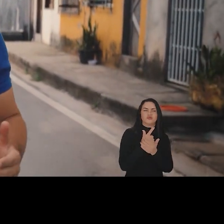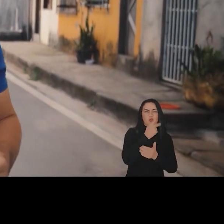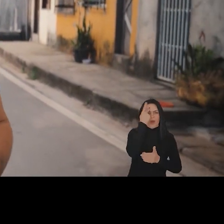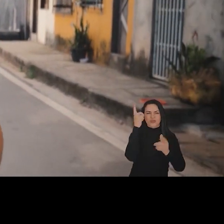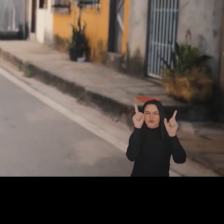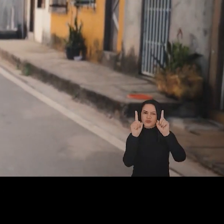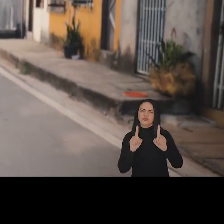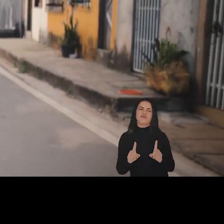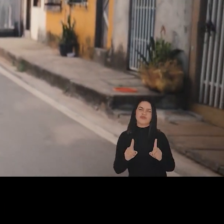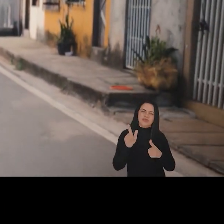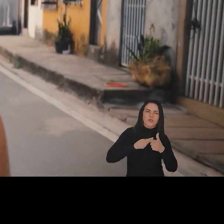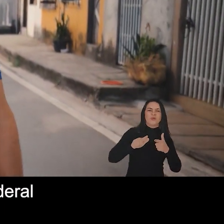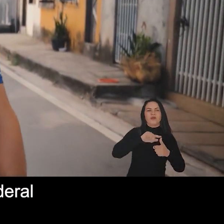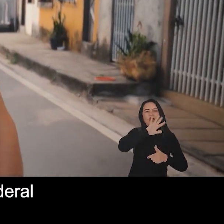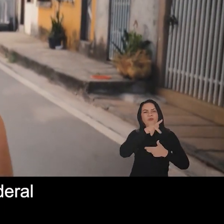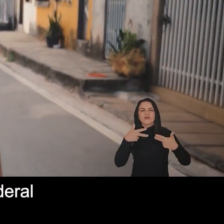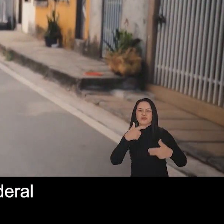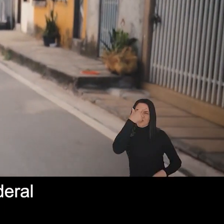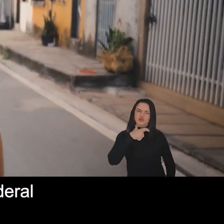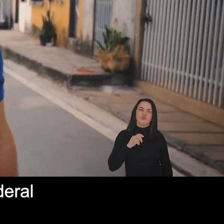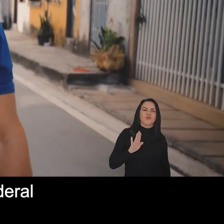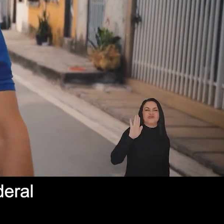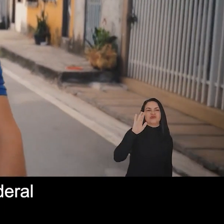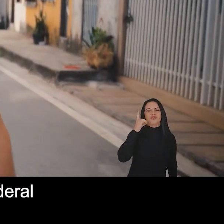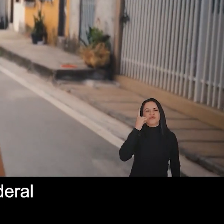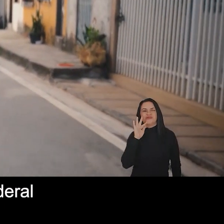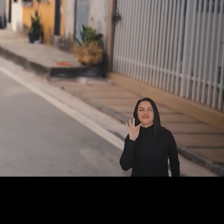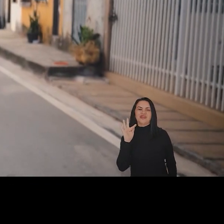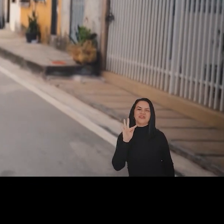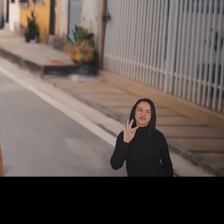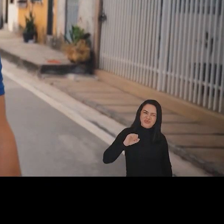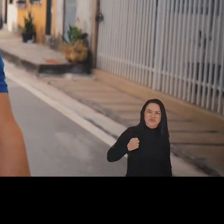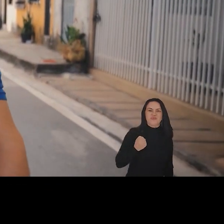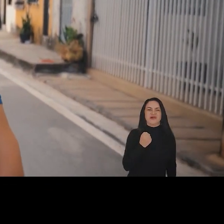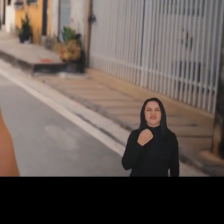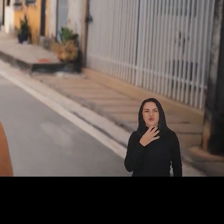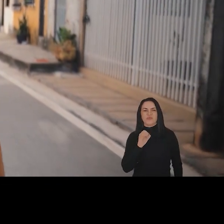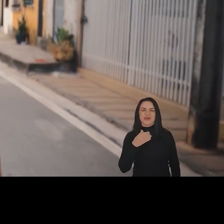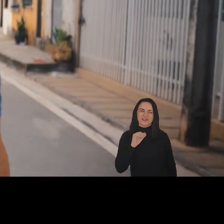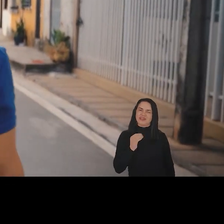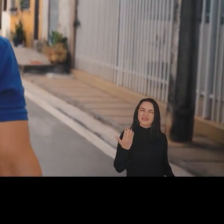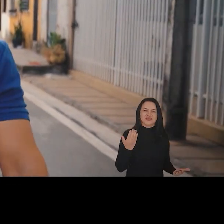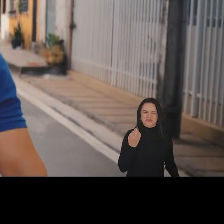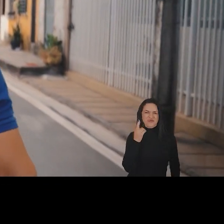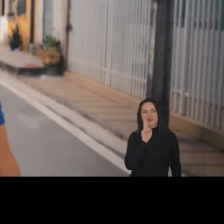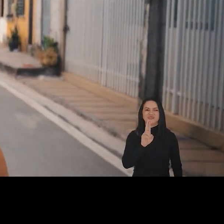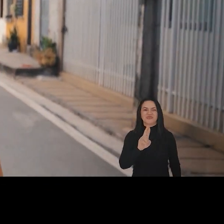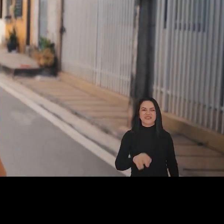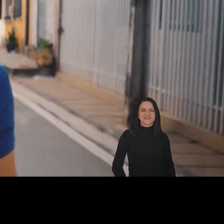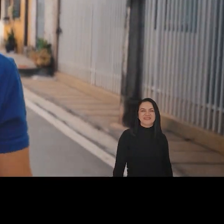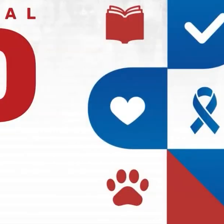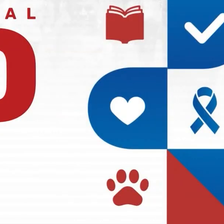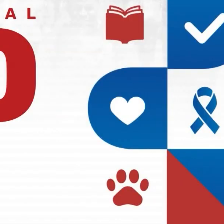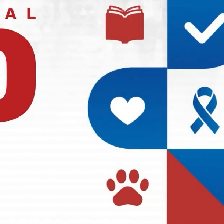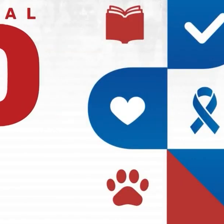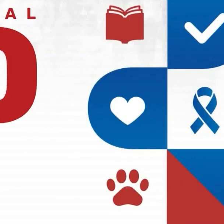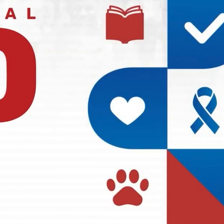as pessoas com deficiência e a causa animal que sou candidato a deputado federal. Duarte é 4010. E aí, bora